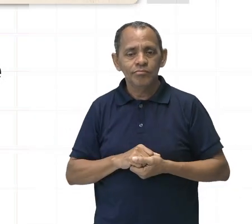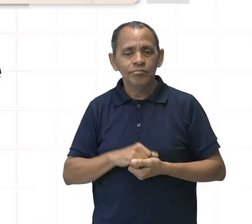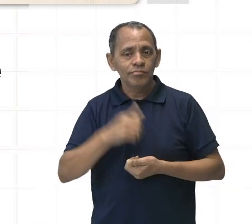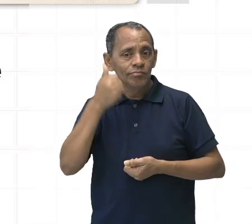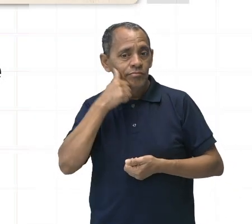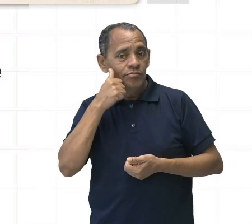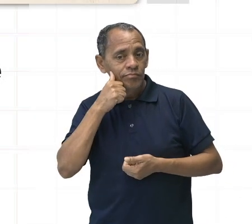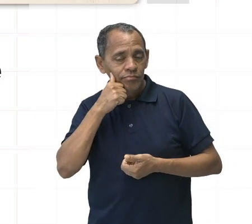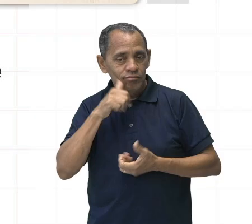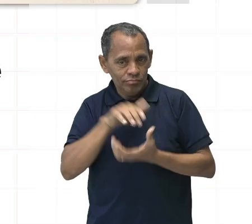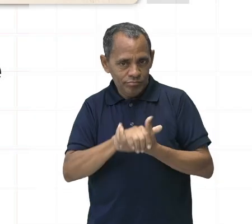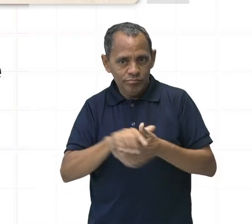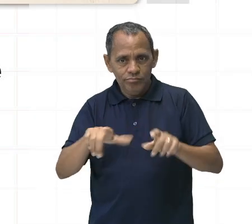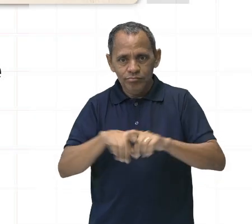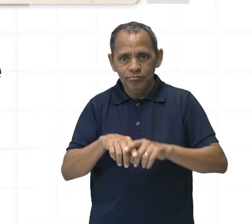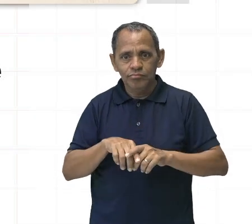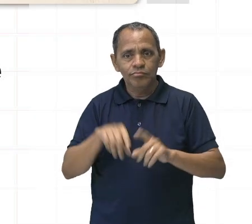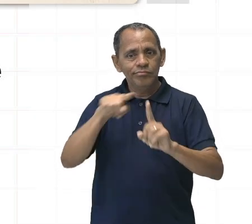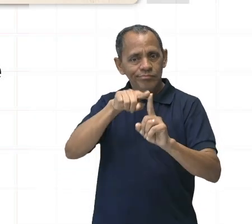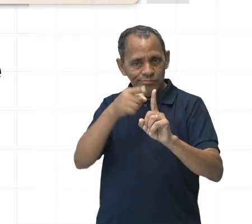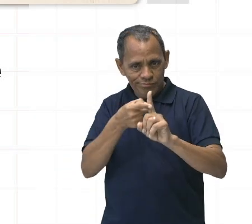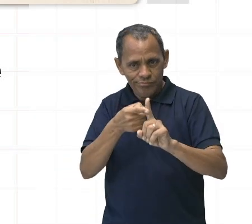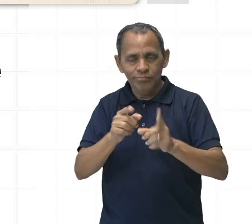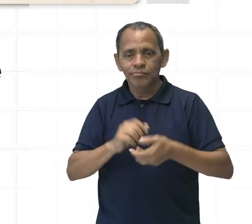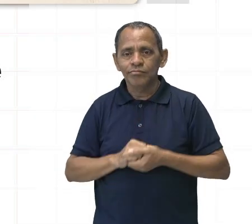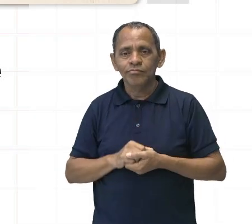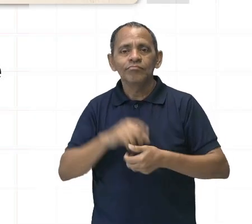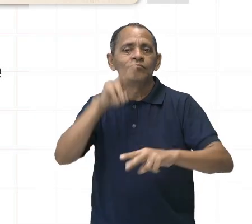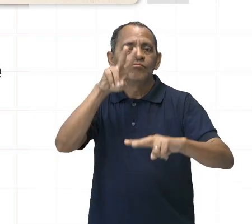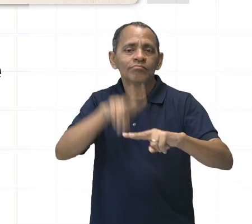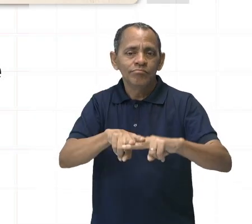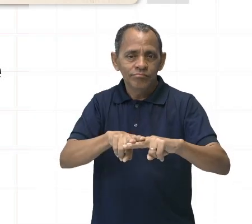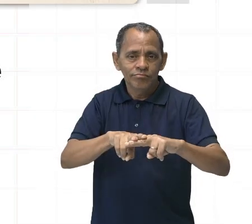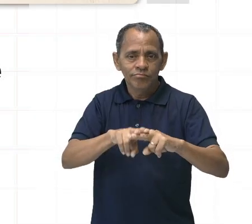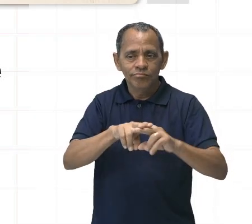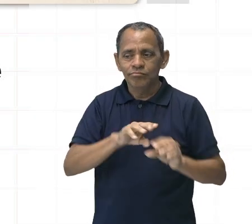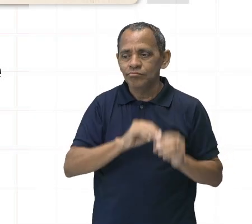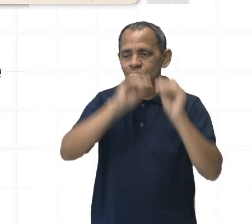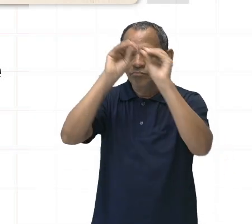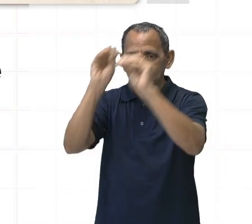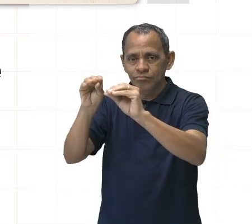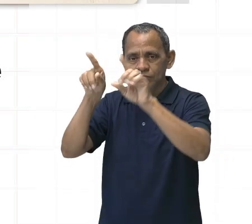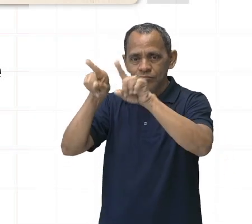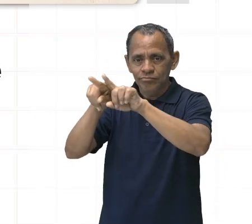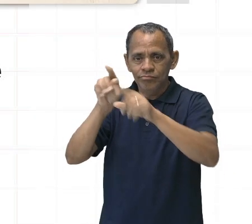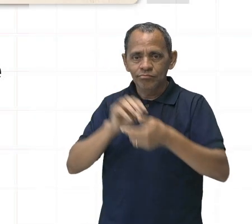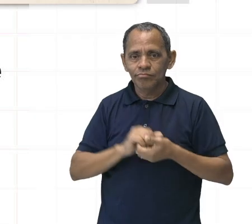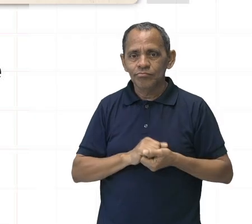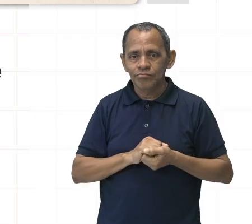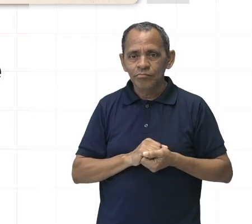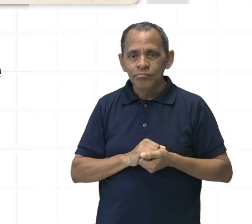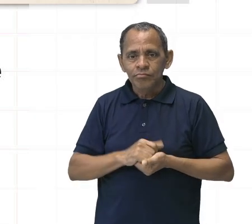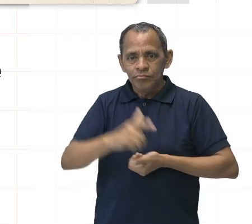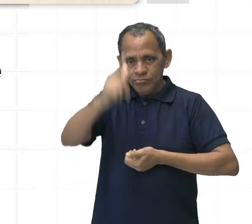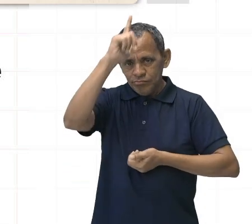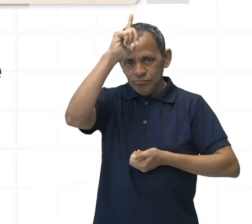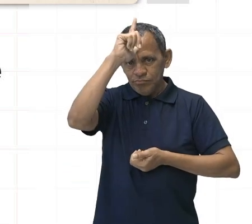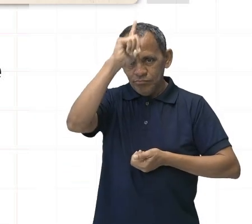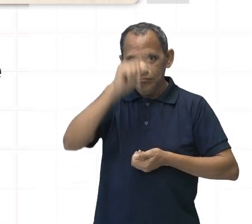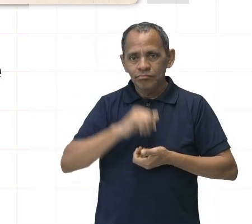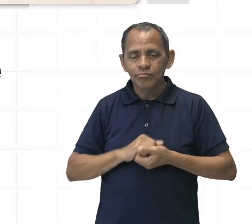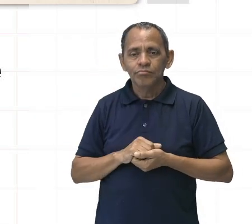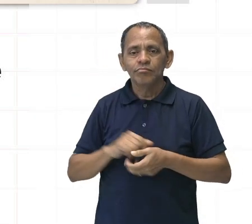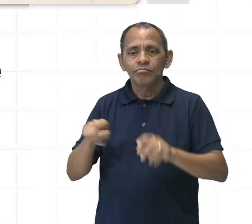a própria Olga Benário estava grávida de Luiz Carlos Prestes. Ela foi, então, presa e enviada, justo que ela